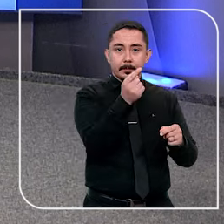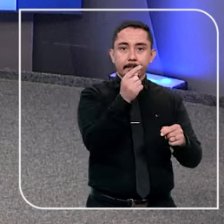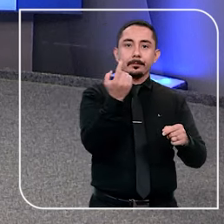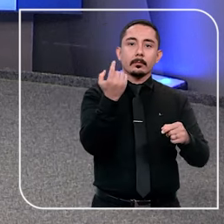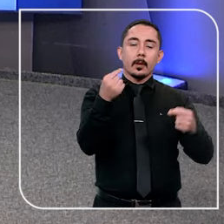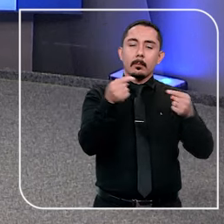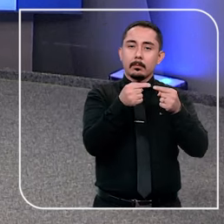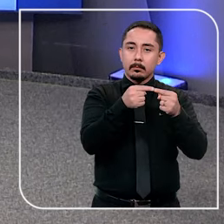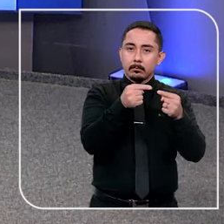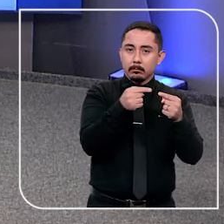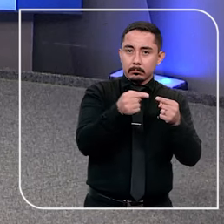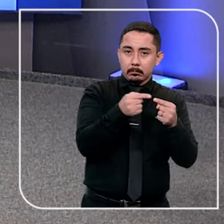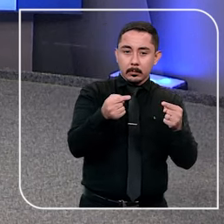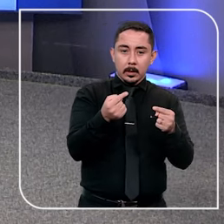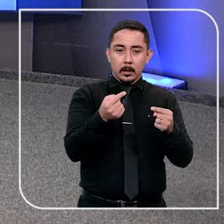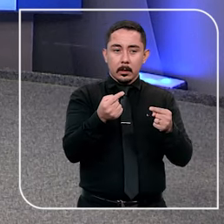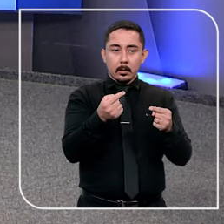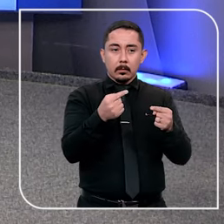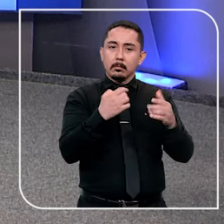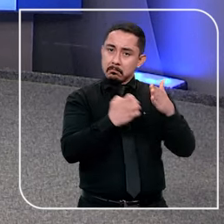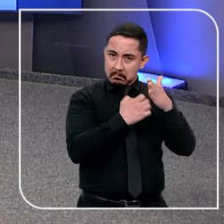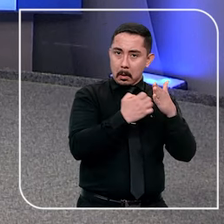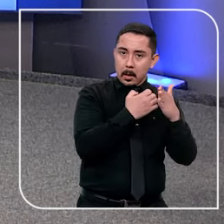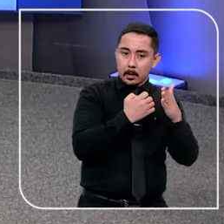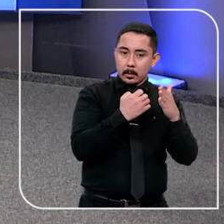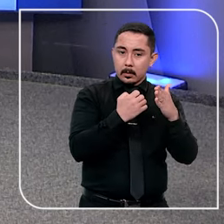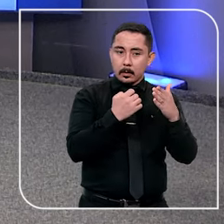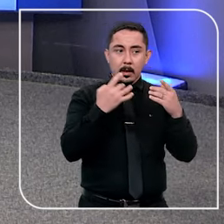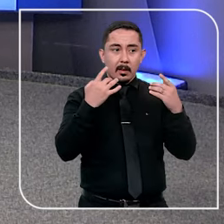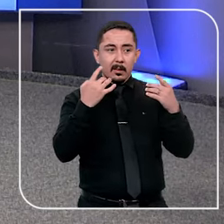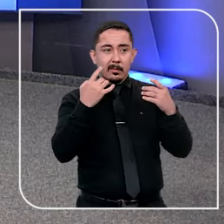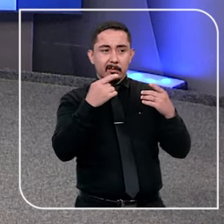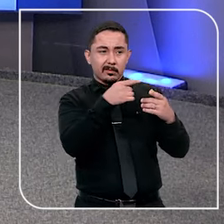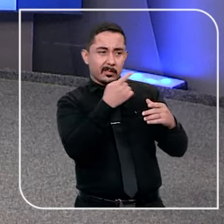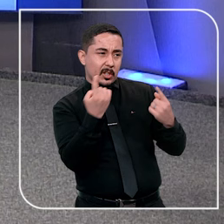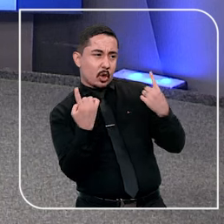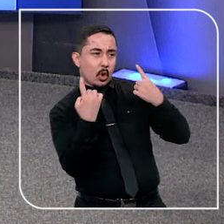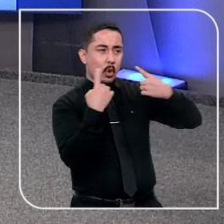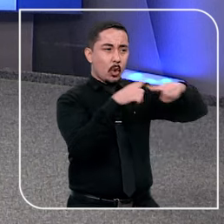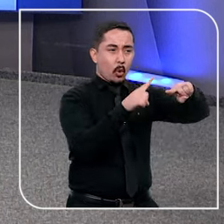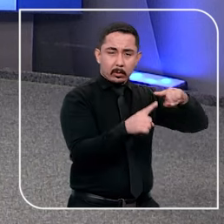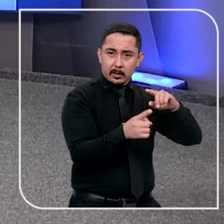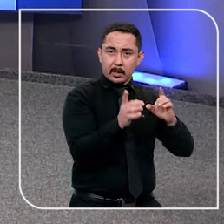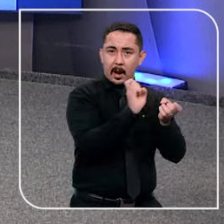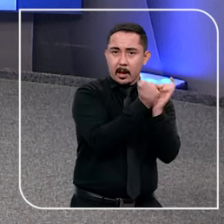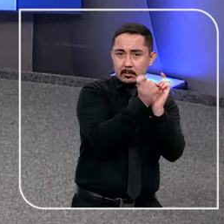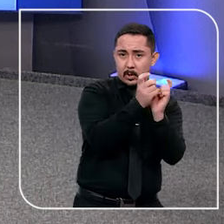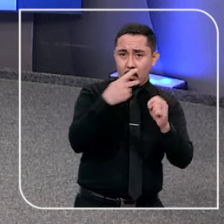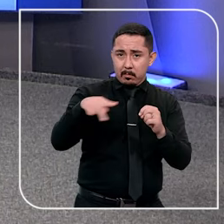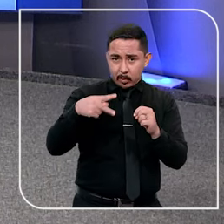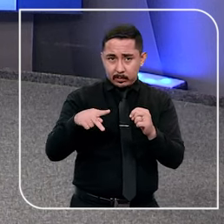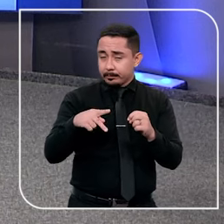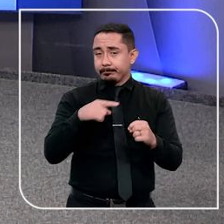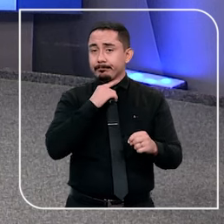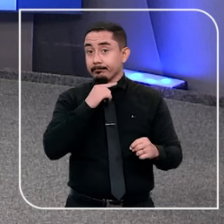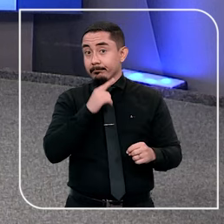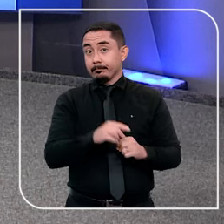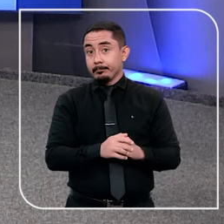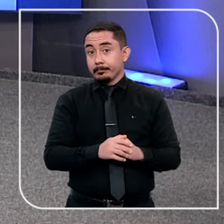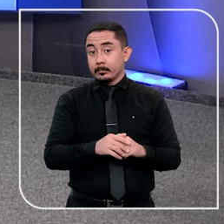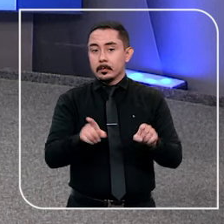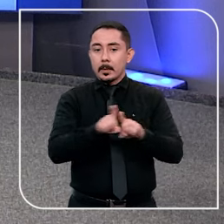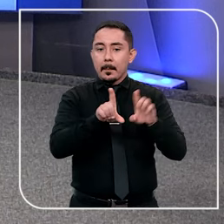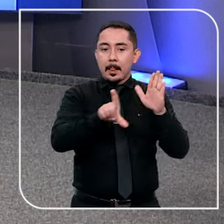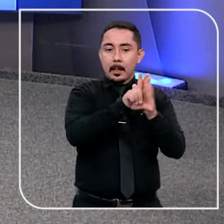responsabilizadas diretamente pela prática de Atos ilícitos com contra a administração pública então quando a lei anticorrupção